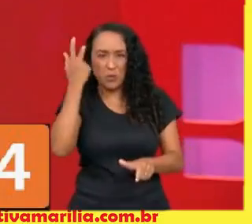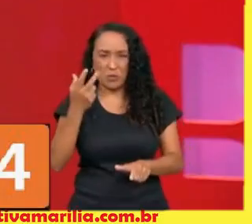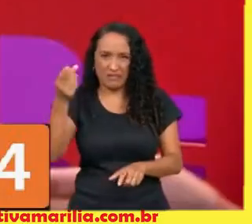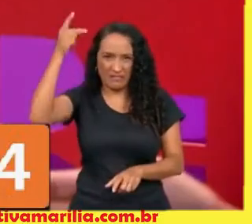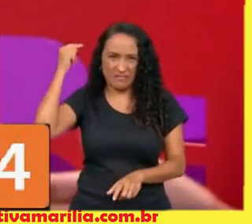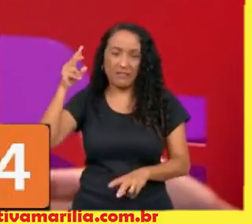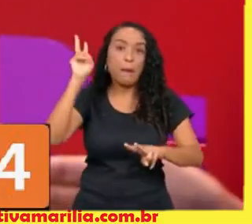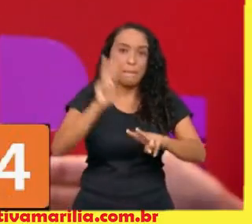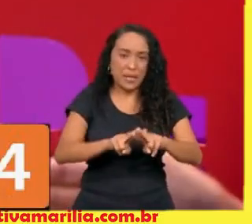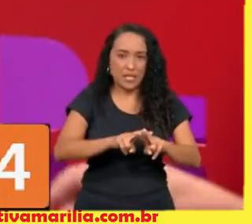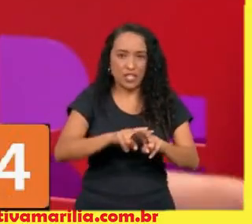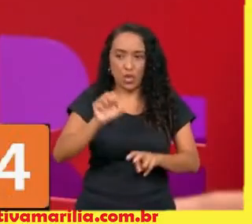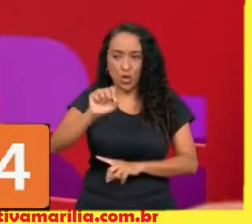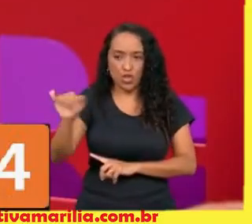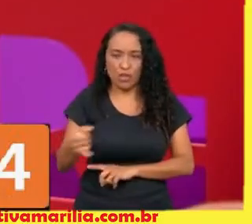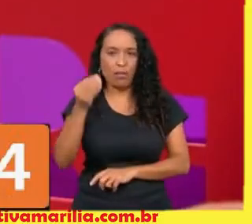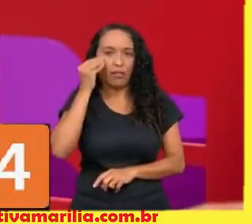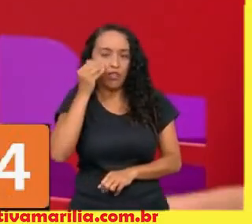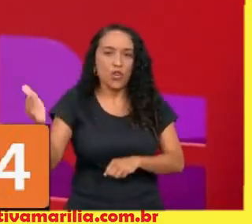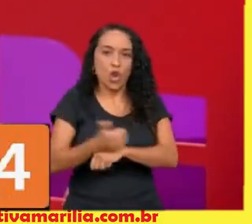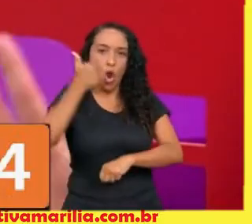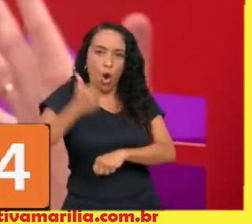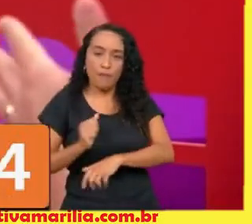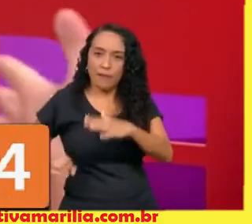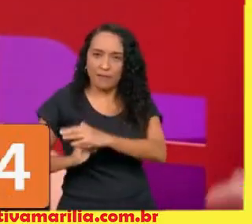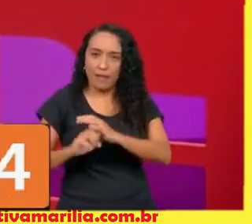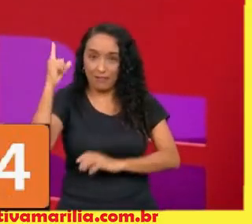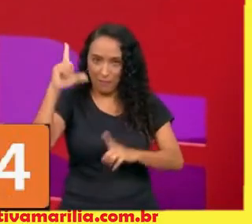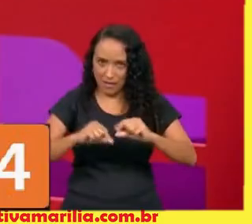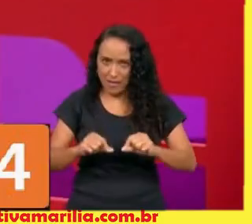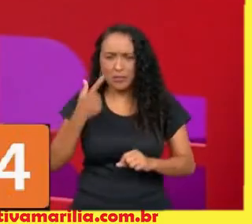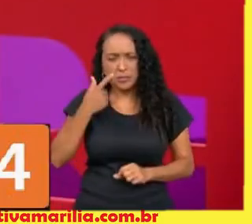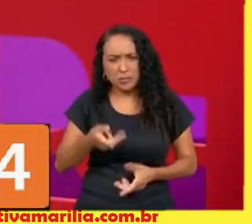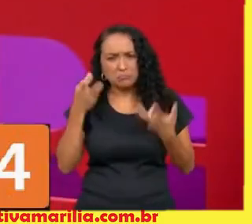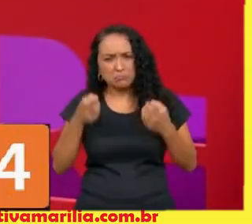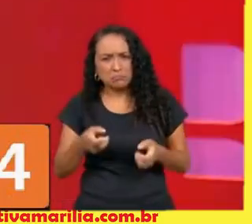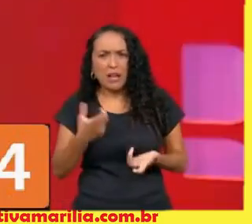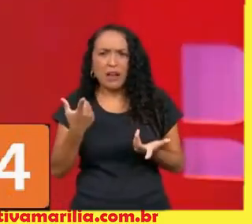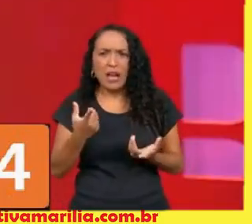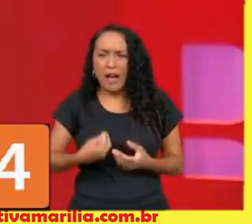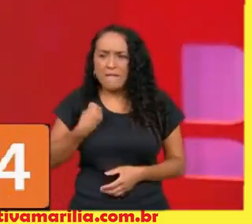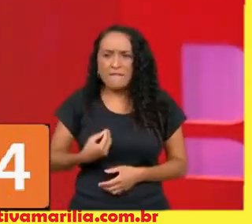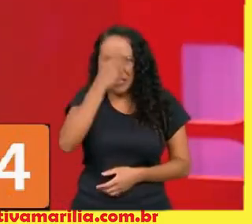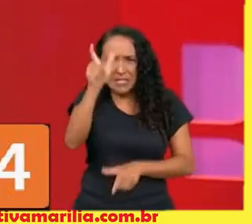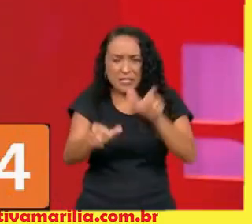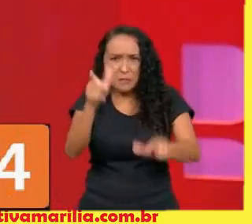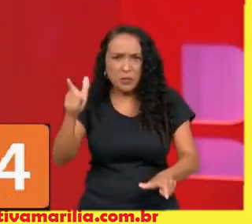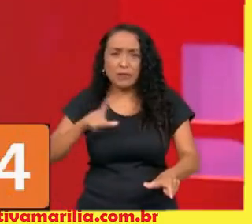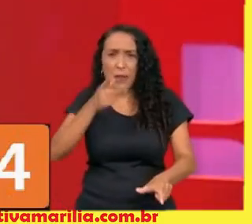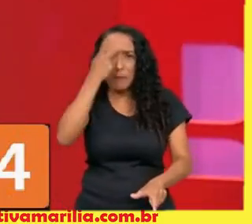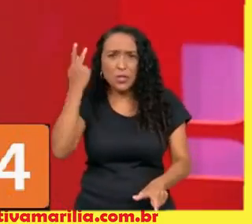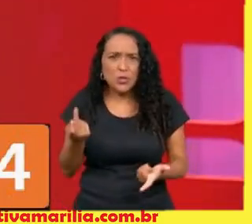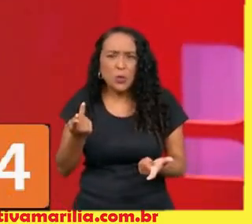8 de janeiro, na tentativa de golpe de Estado, que estavam lá em Brasília, quando você vai olhar a biografia daquelas pessoas, tem gente